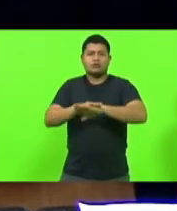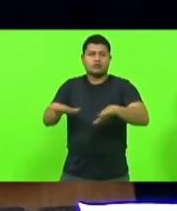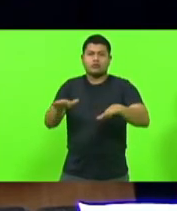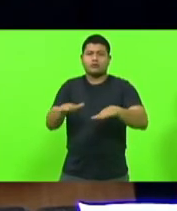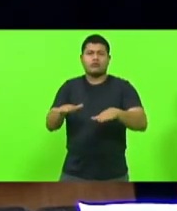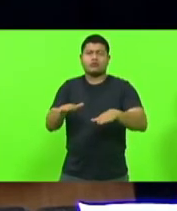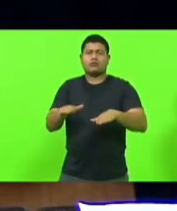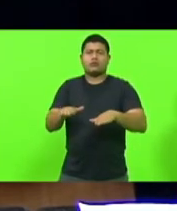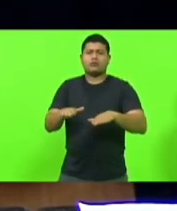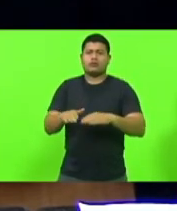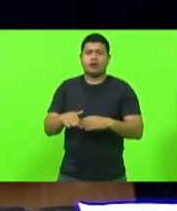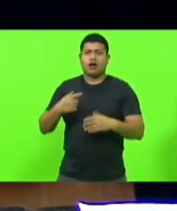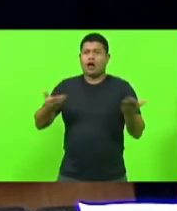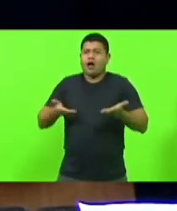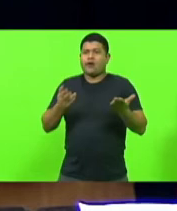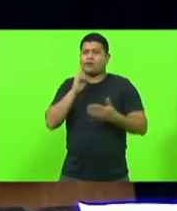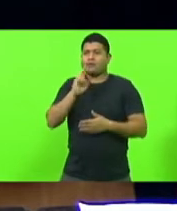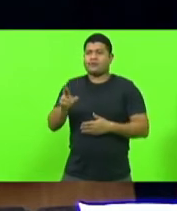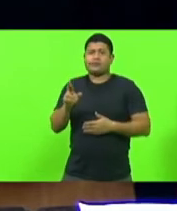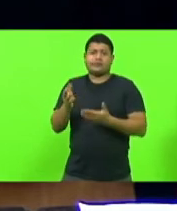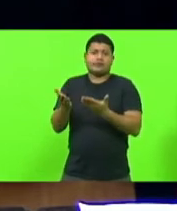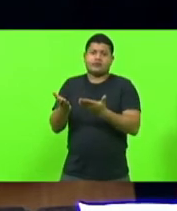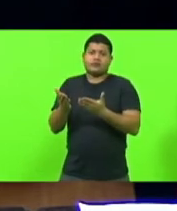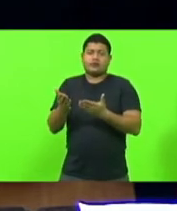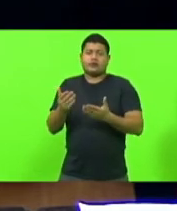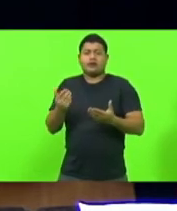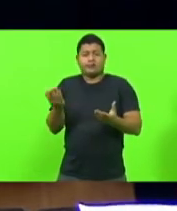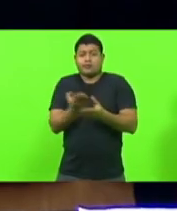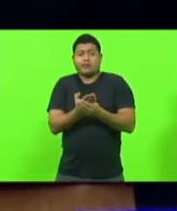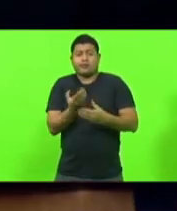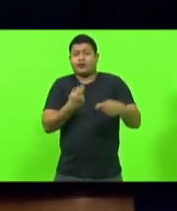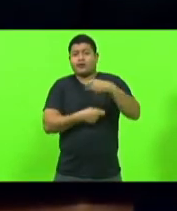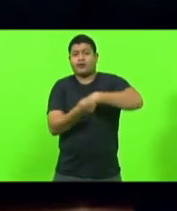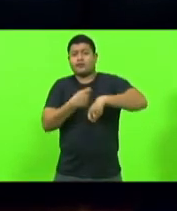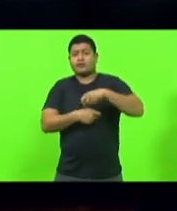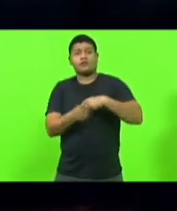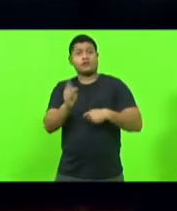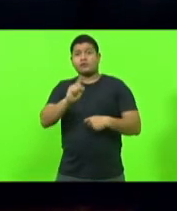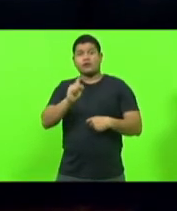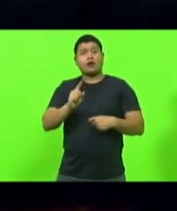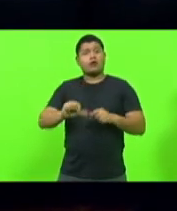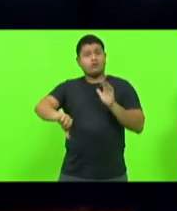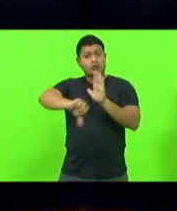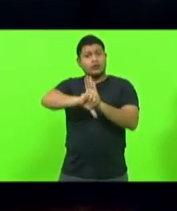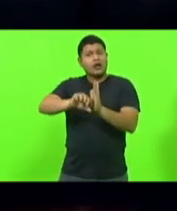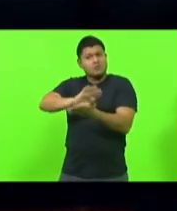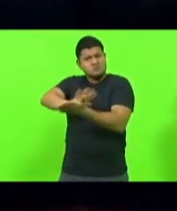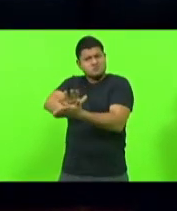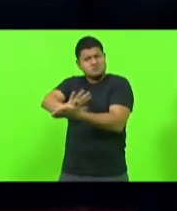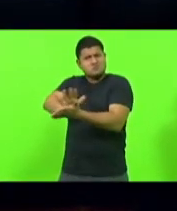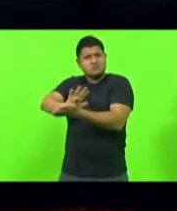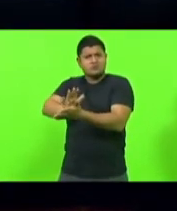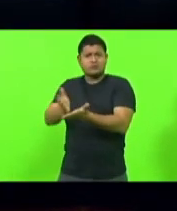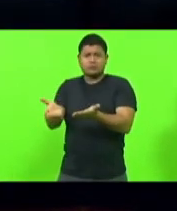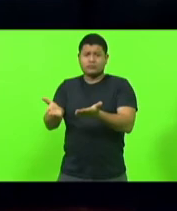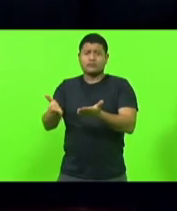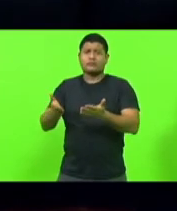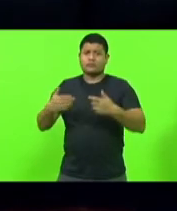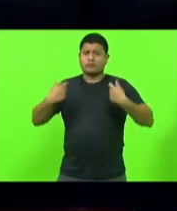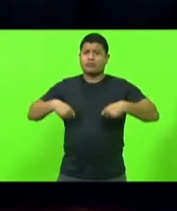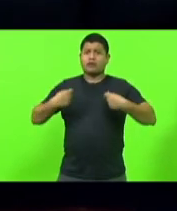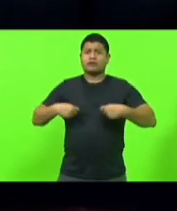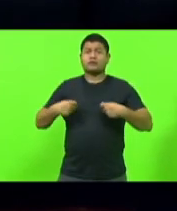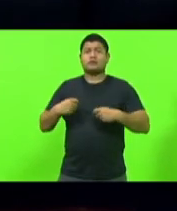agora responder um termo administrativo dentro. Isso é um crime de tortura e tem que servir